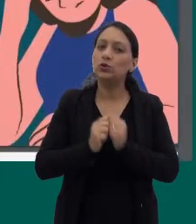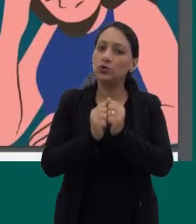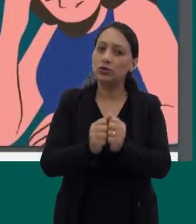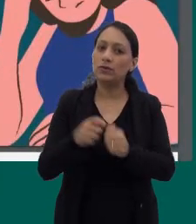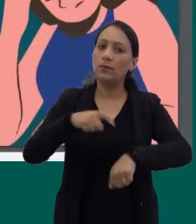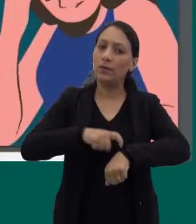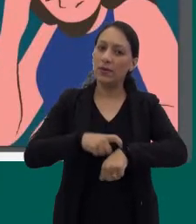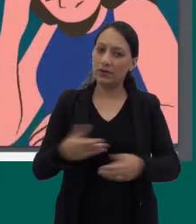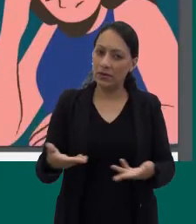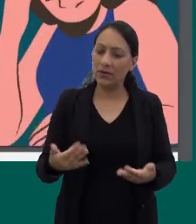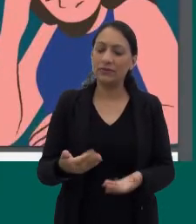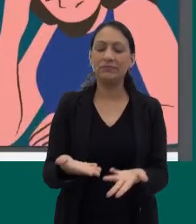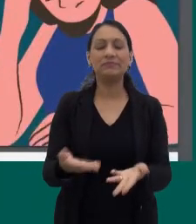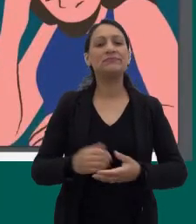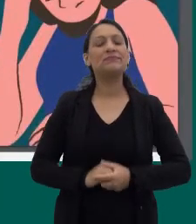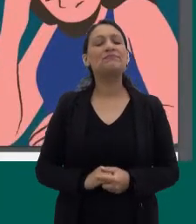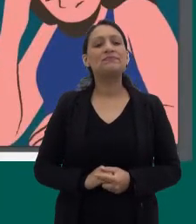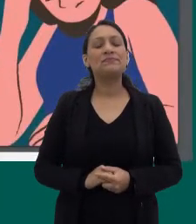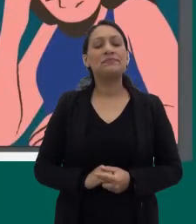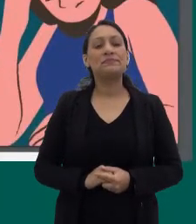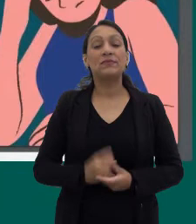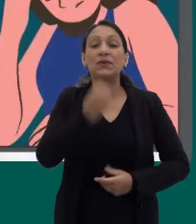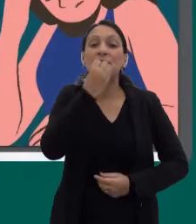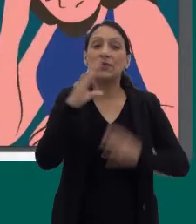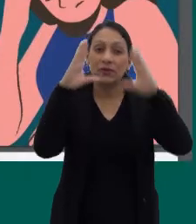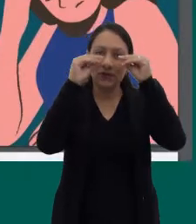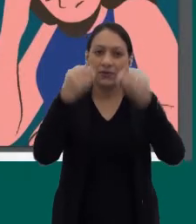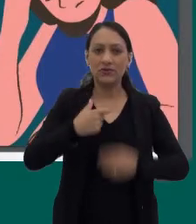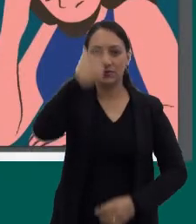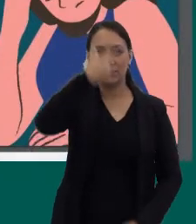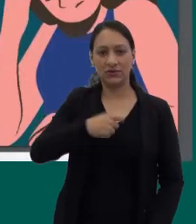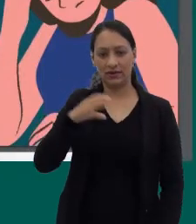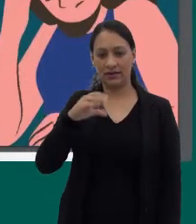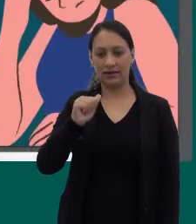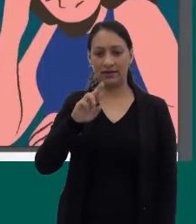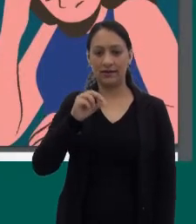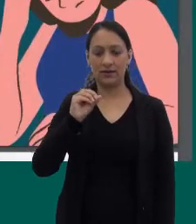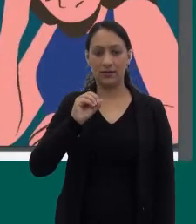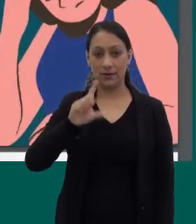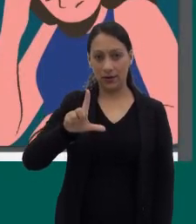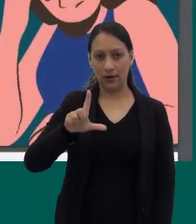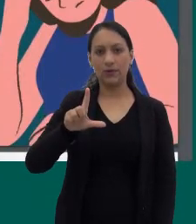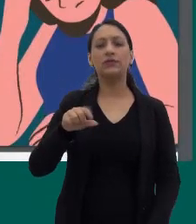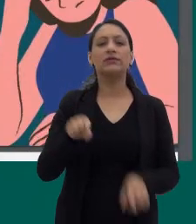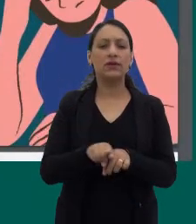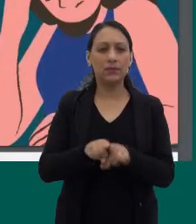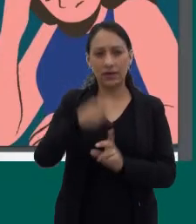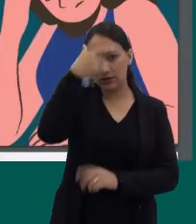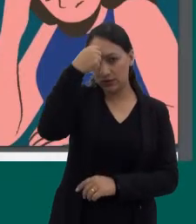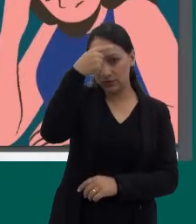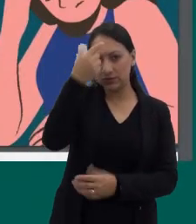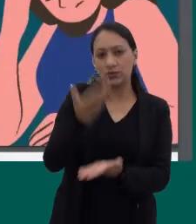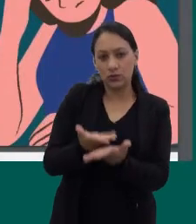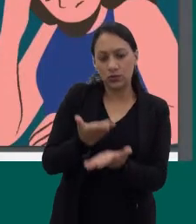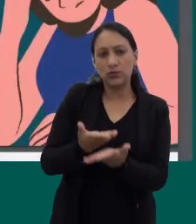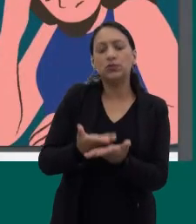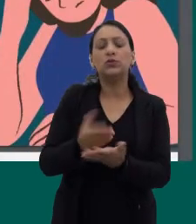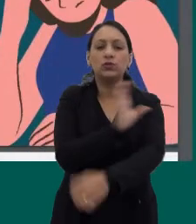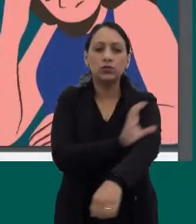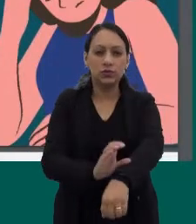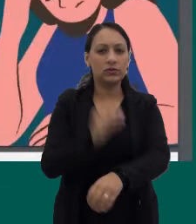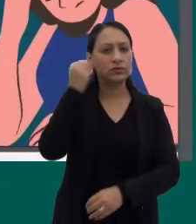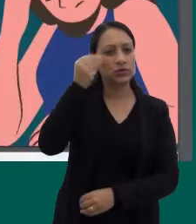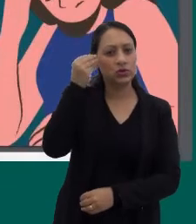momento. Boa noite, gente. Então, eu sou a Carol, eu sou graduanda do curso de Psicologia também e